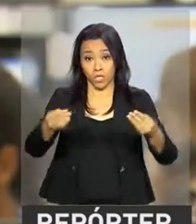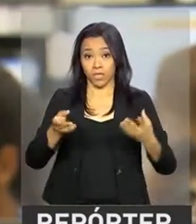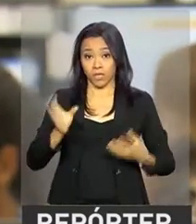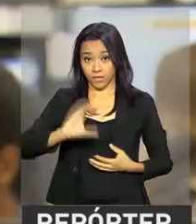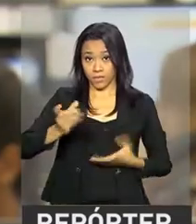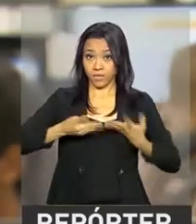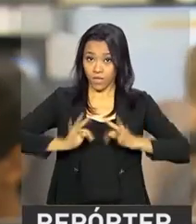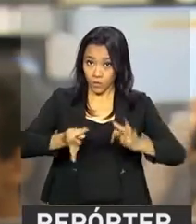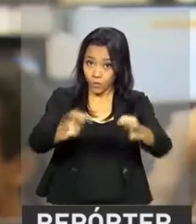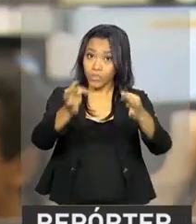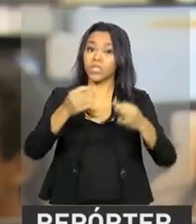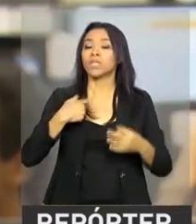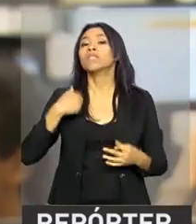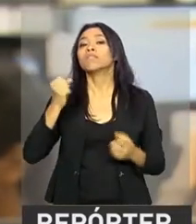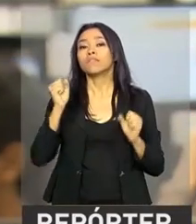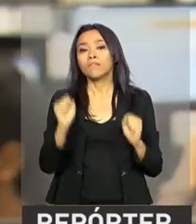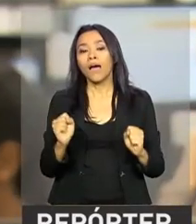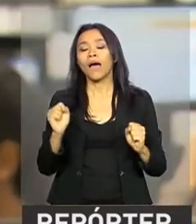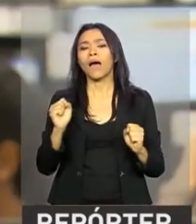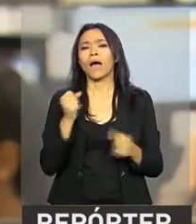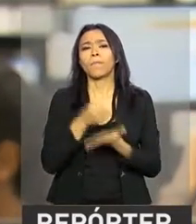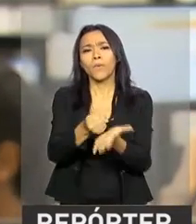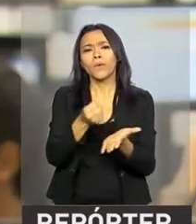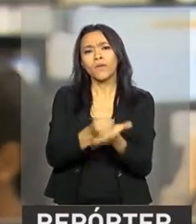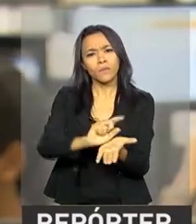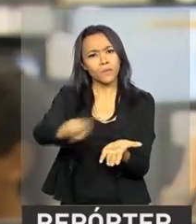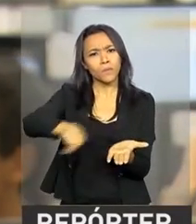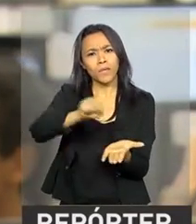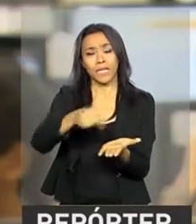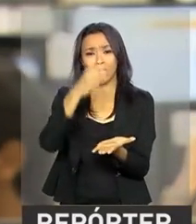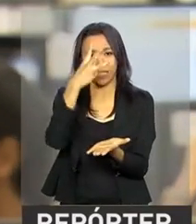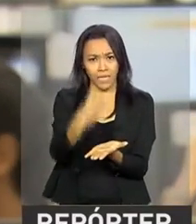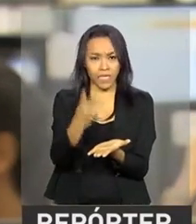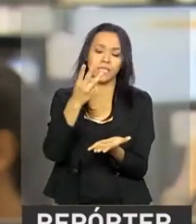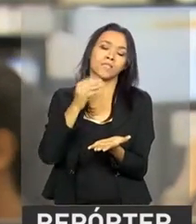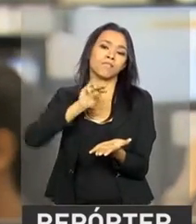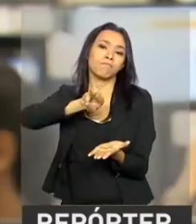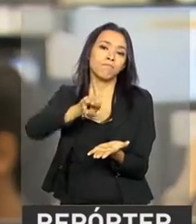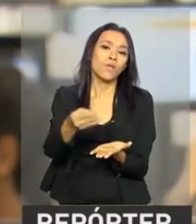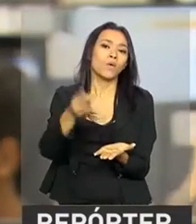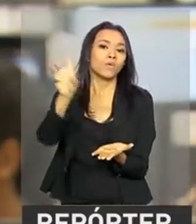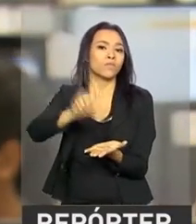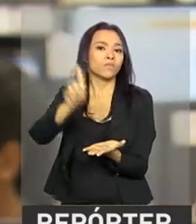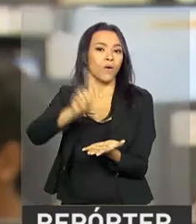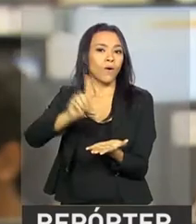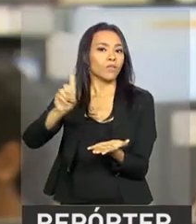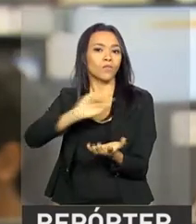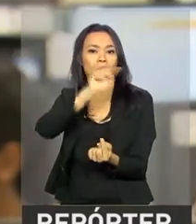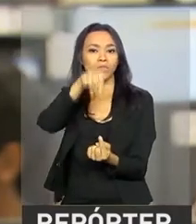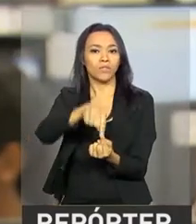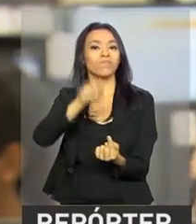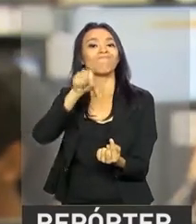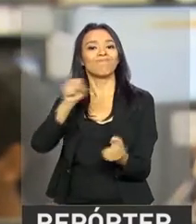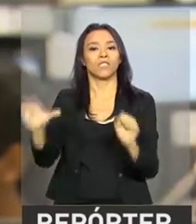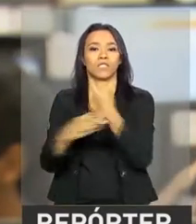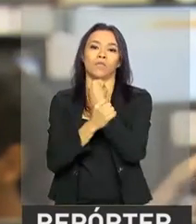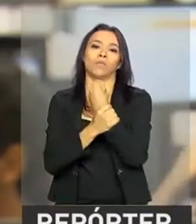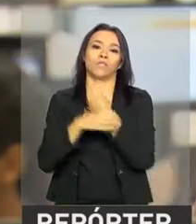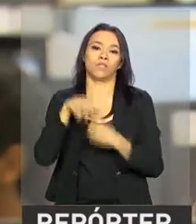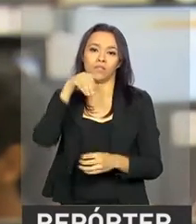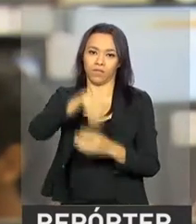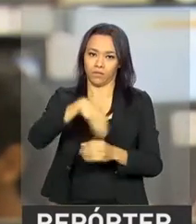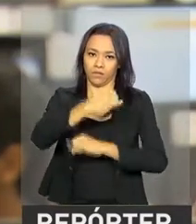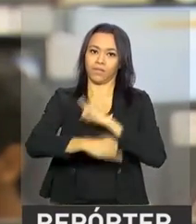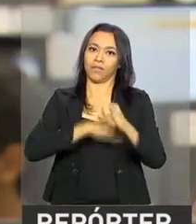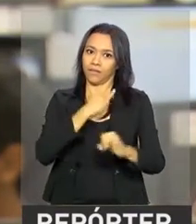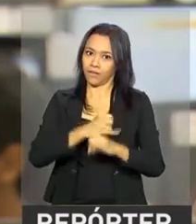Comunicações está apoiando uma chamada conjunta que vai investir 3 milhões de dólares em ações de segurança cibernética. Essa é uma